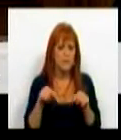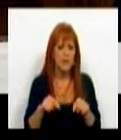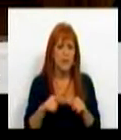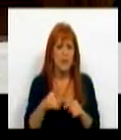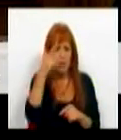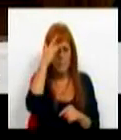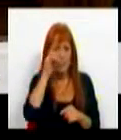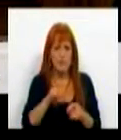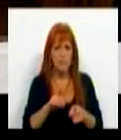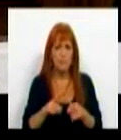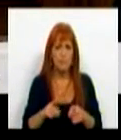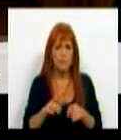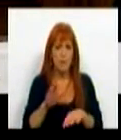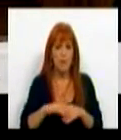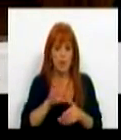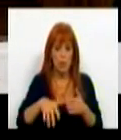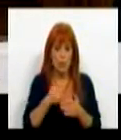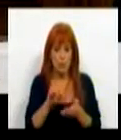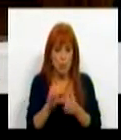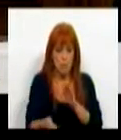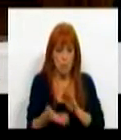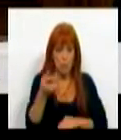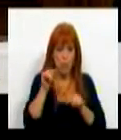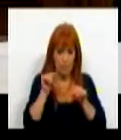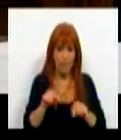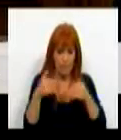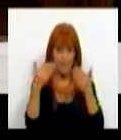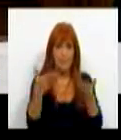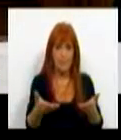neste parecer, sobre o plano de